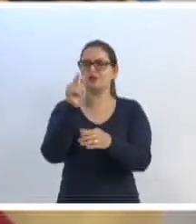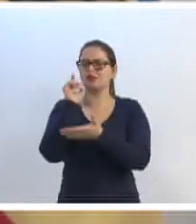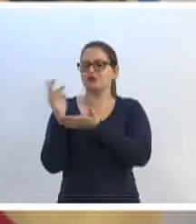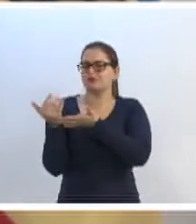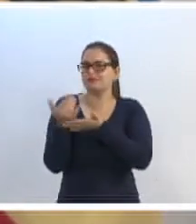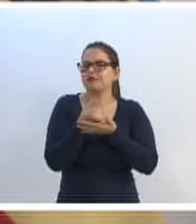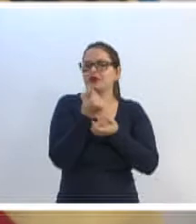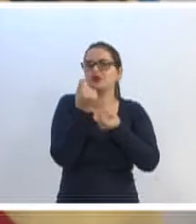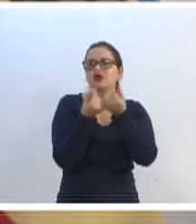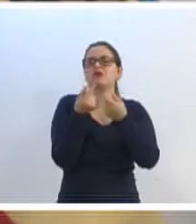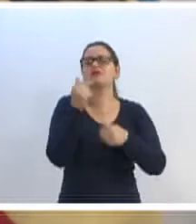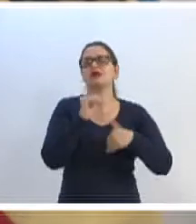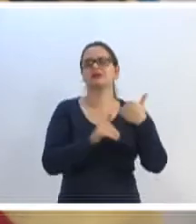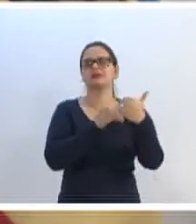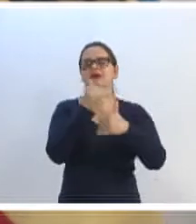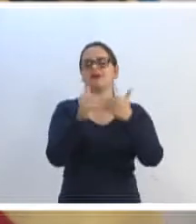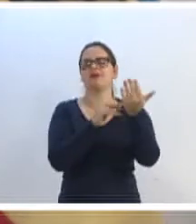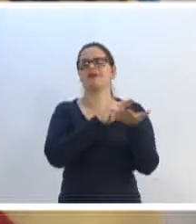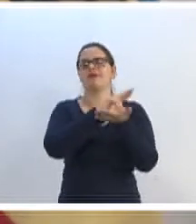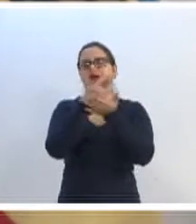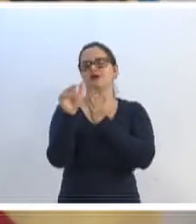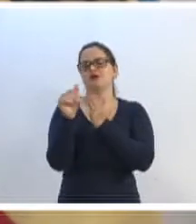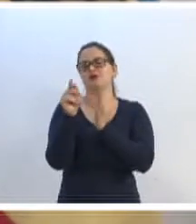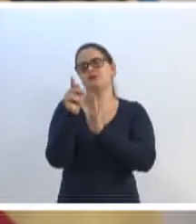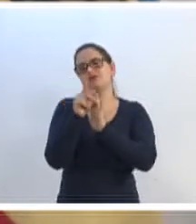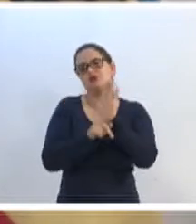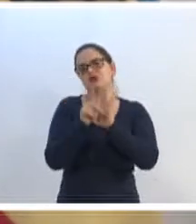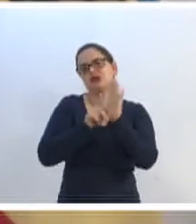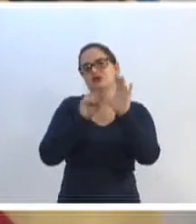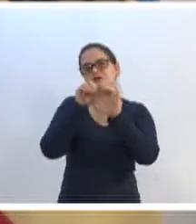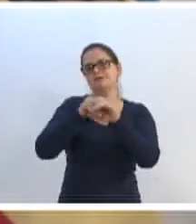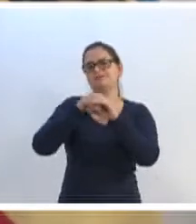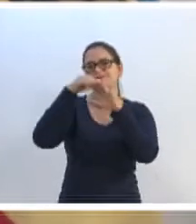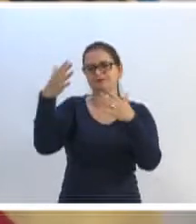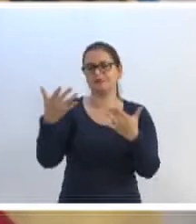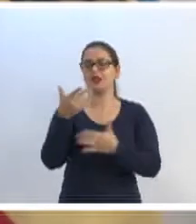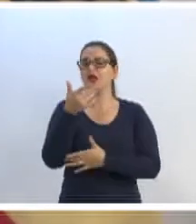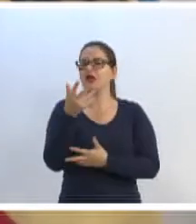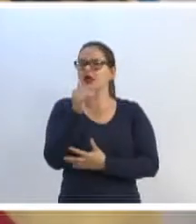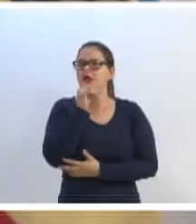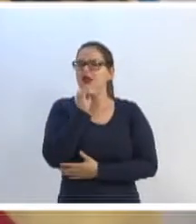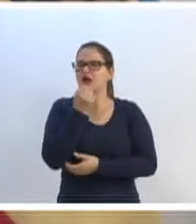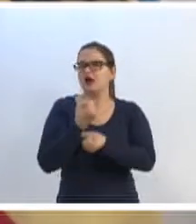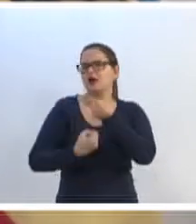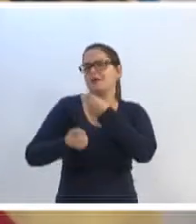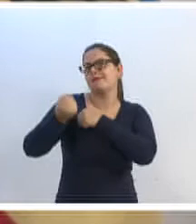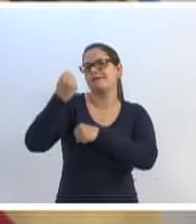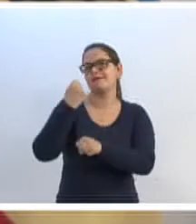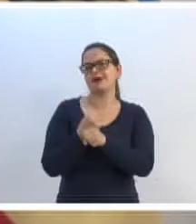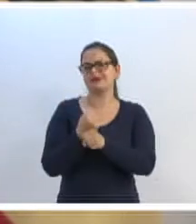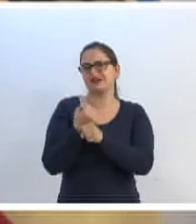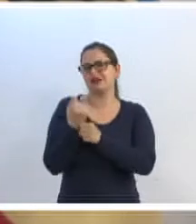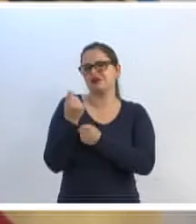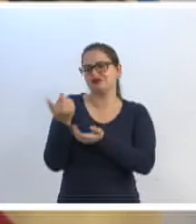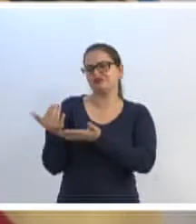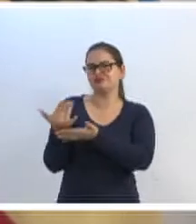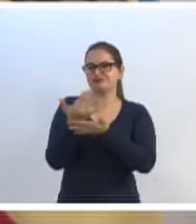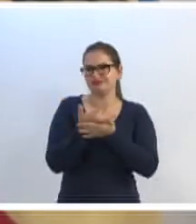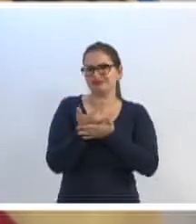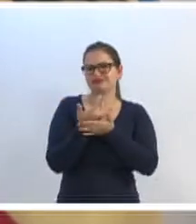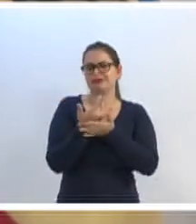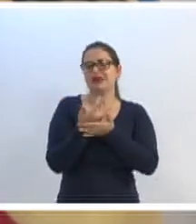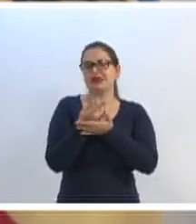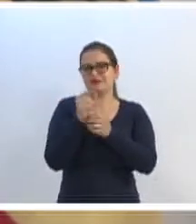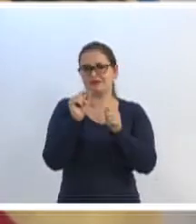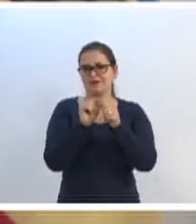recursos para desenvolver vários projetos lá fora. Inclusive, ano passado, com parte da verba, uma das ações que foram